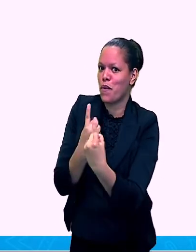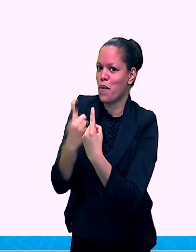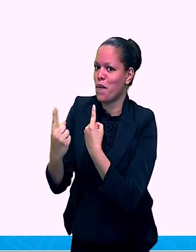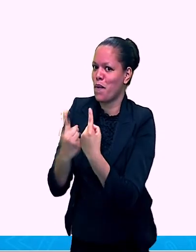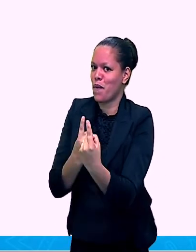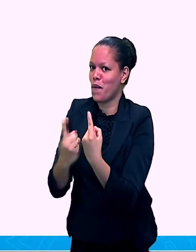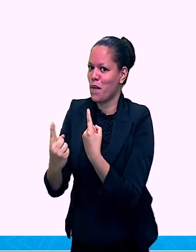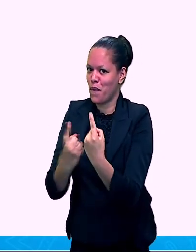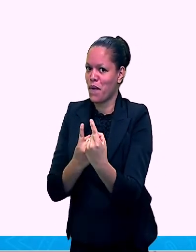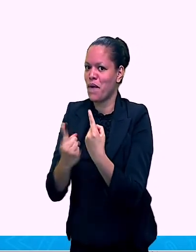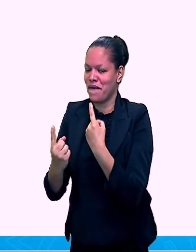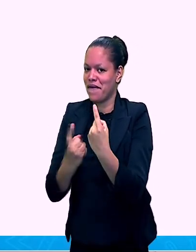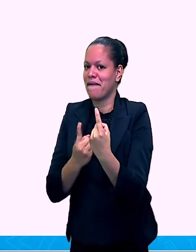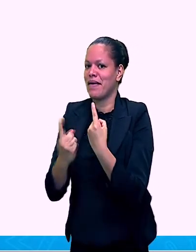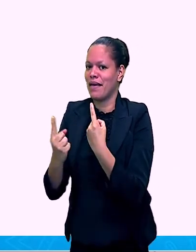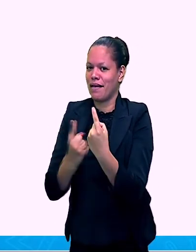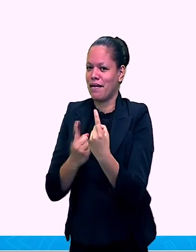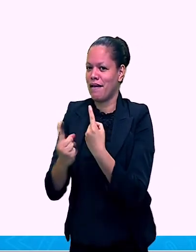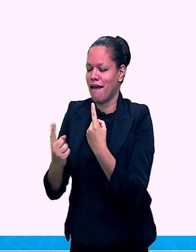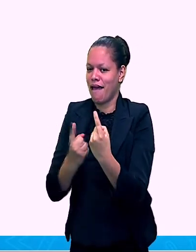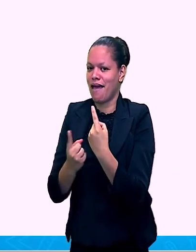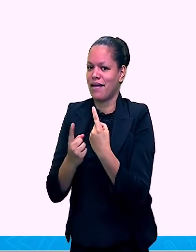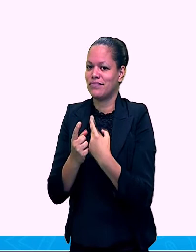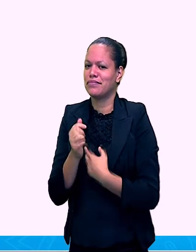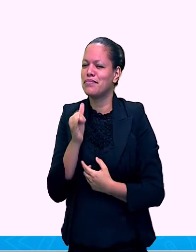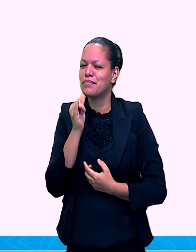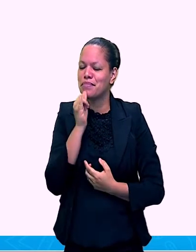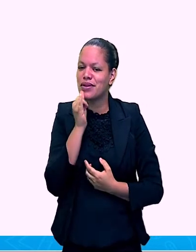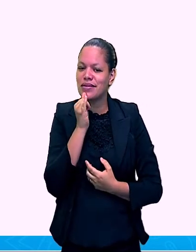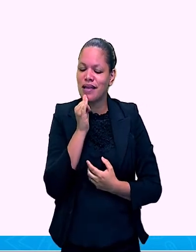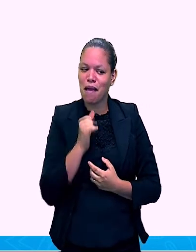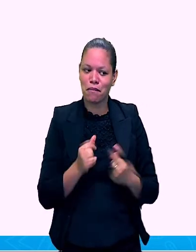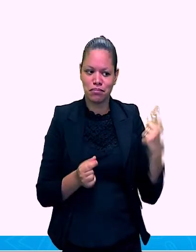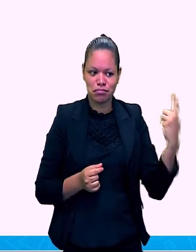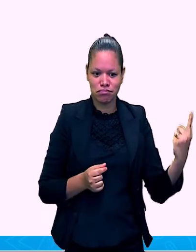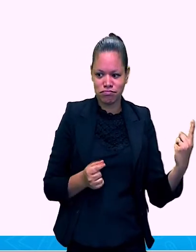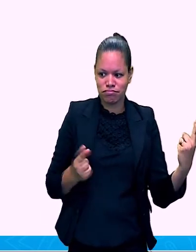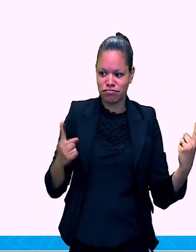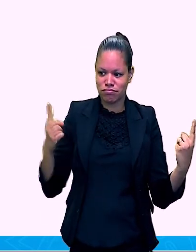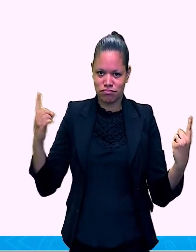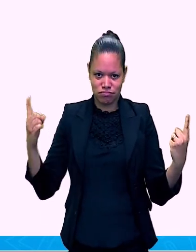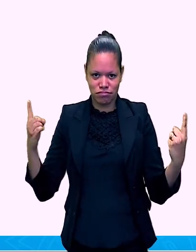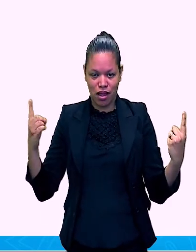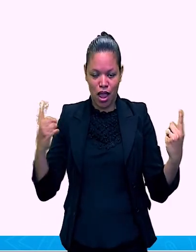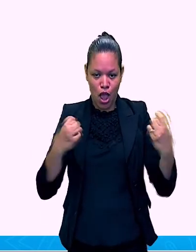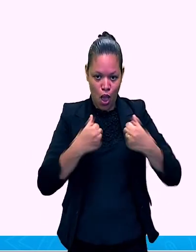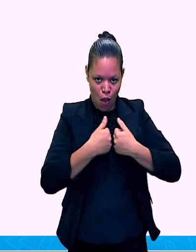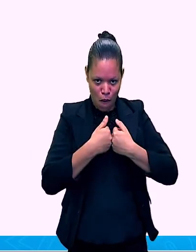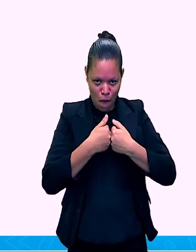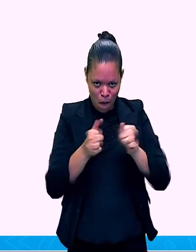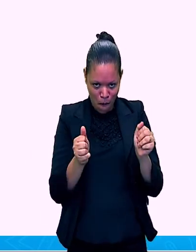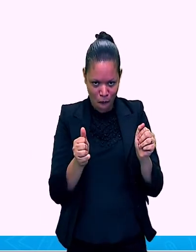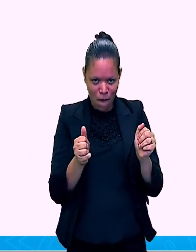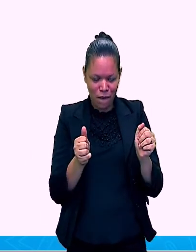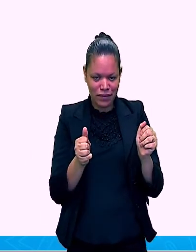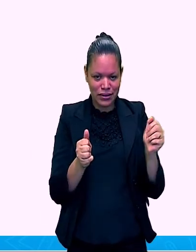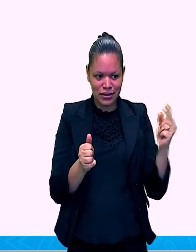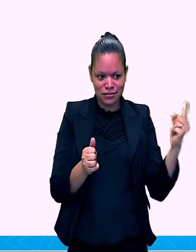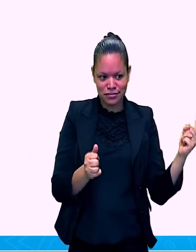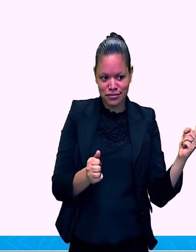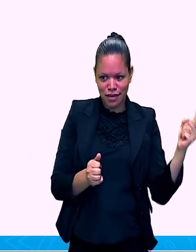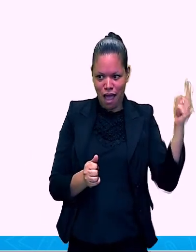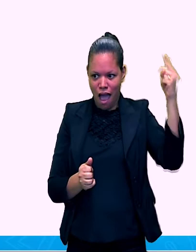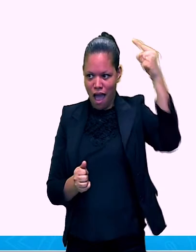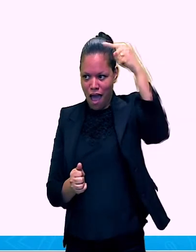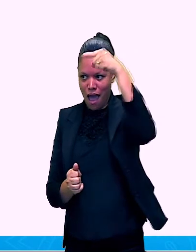ali em Vitória, do que um avião. Entretanto, o ônibus gasta muito